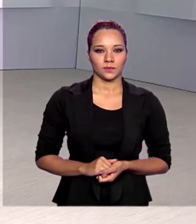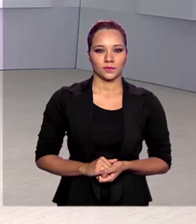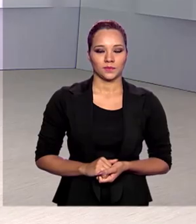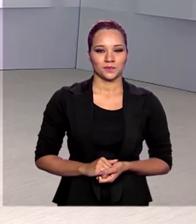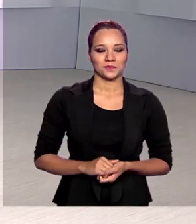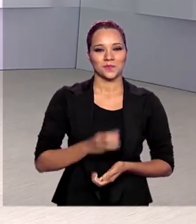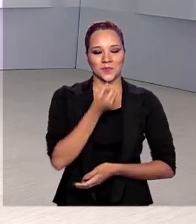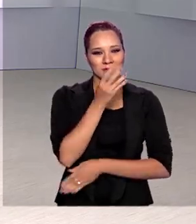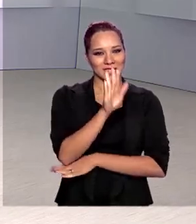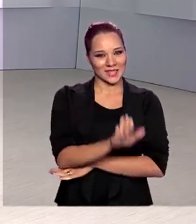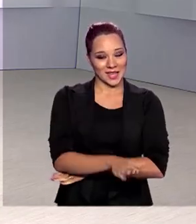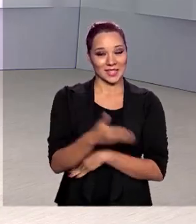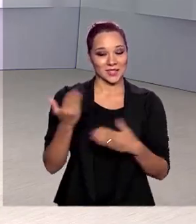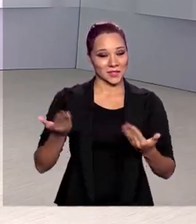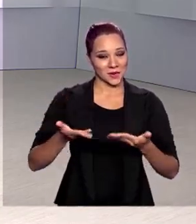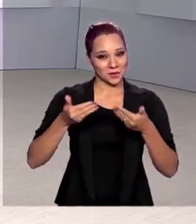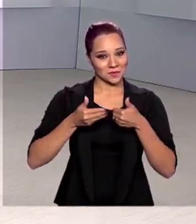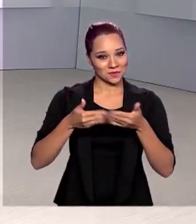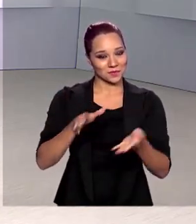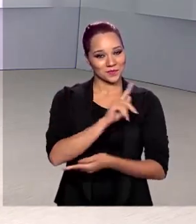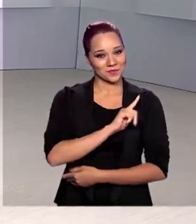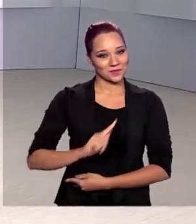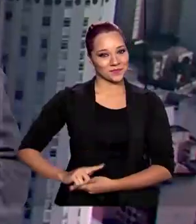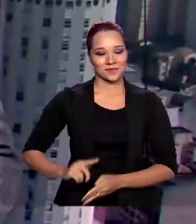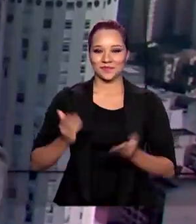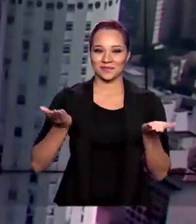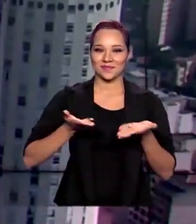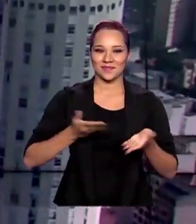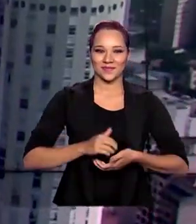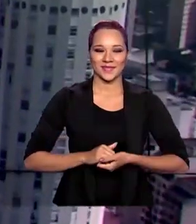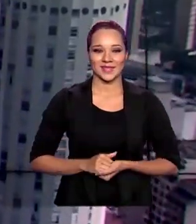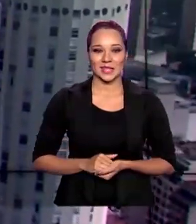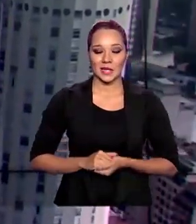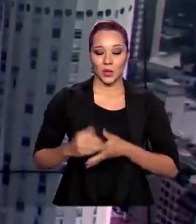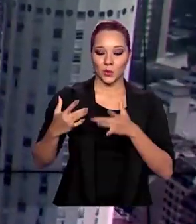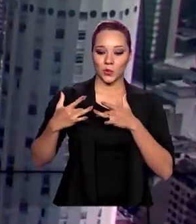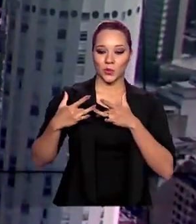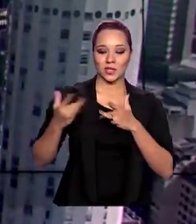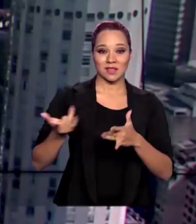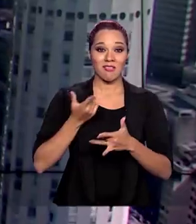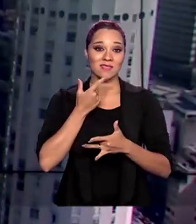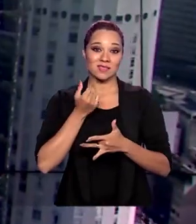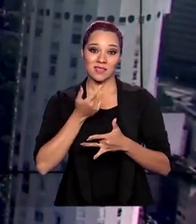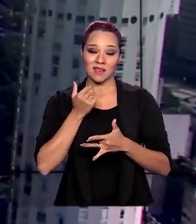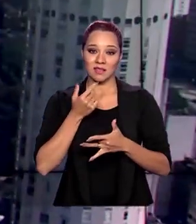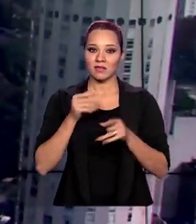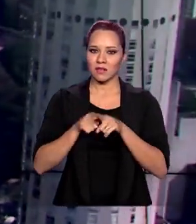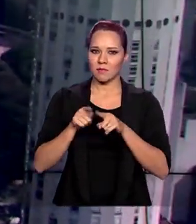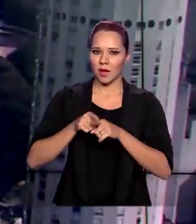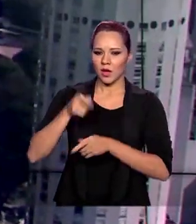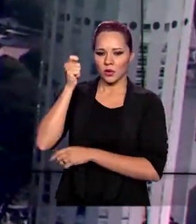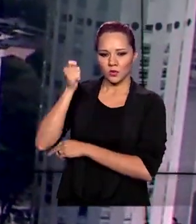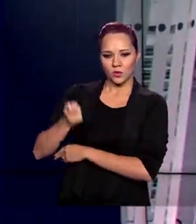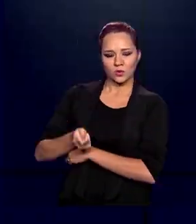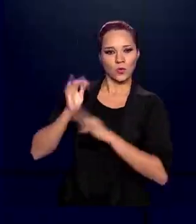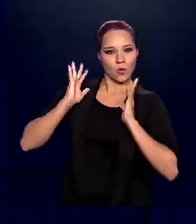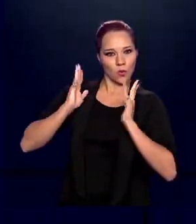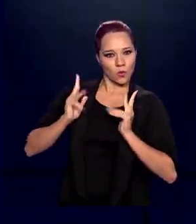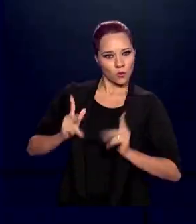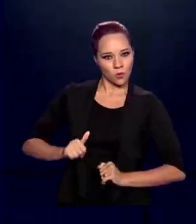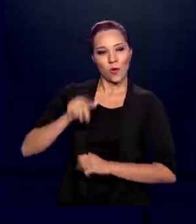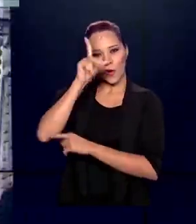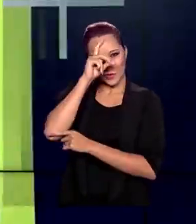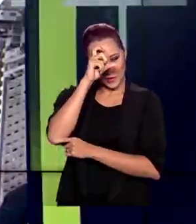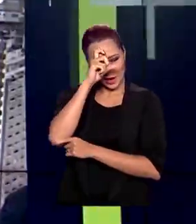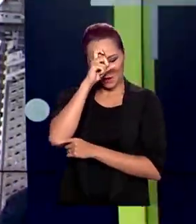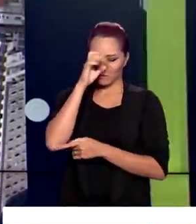Boa tarde, no ar mais um Governo Agora. Doação de sangue, desinfecção de hospitais públicos. Essas